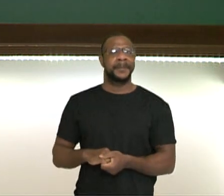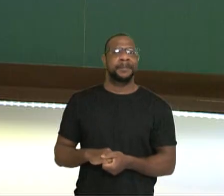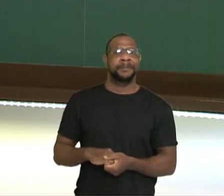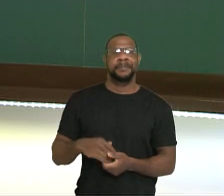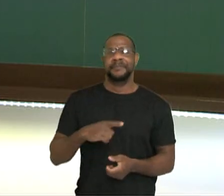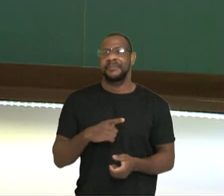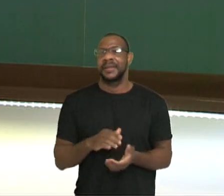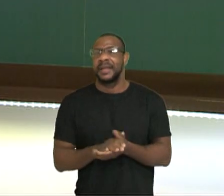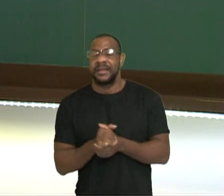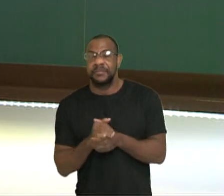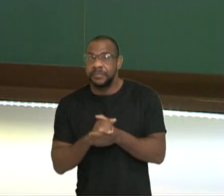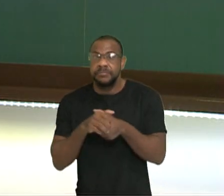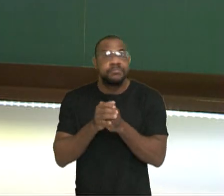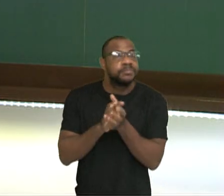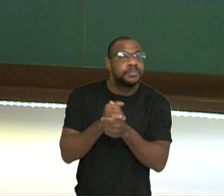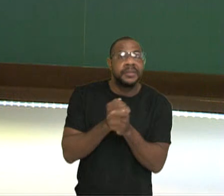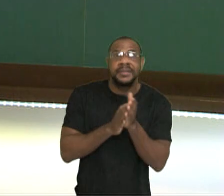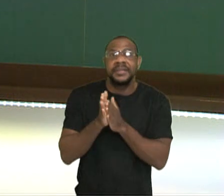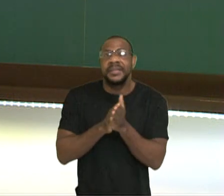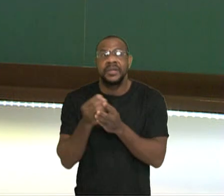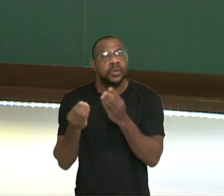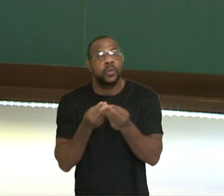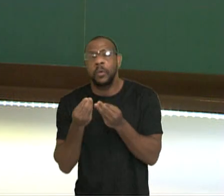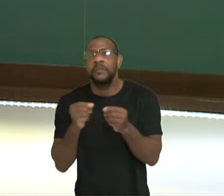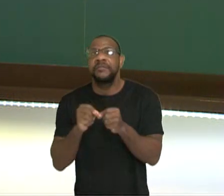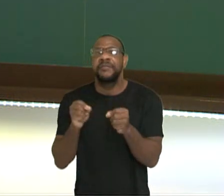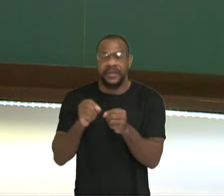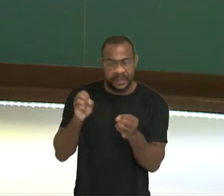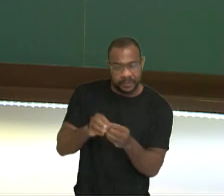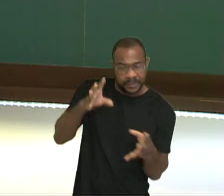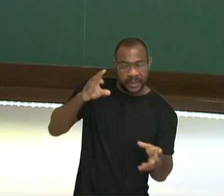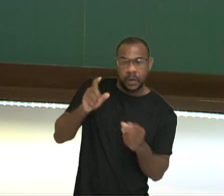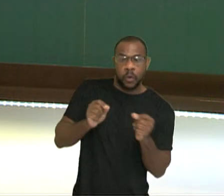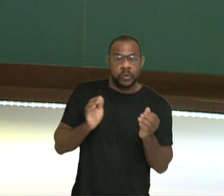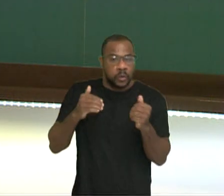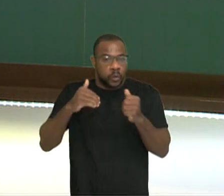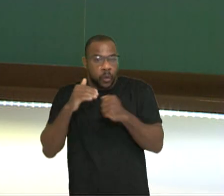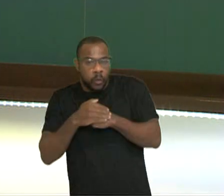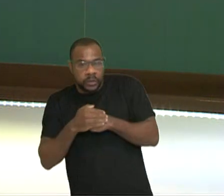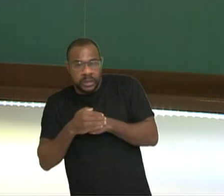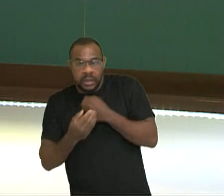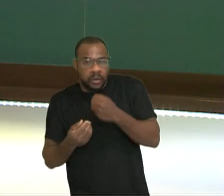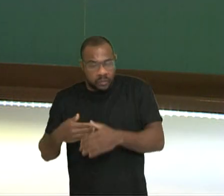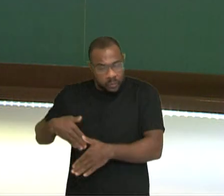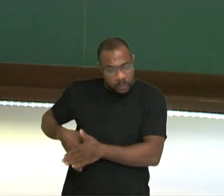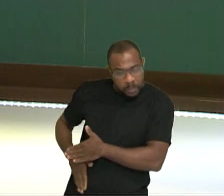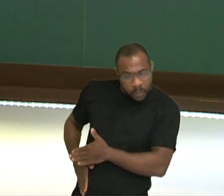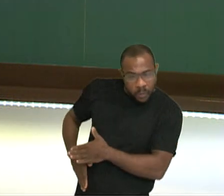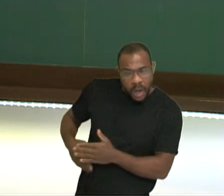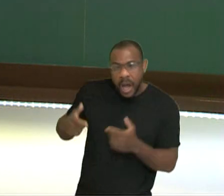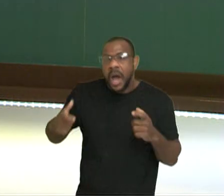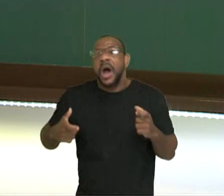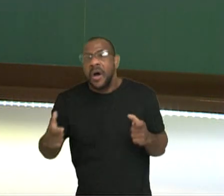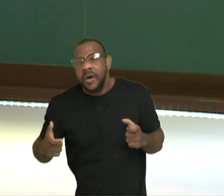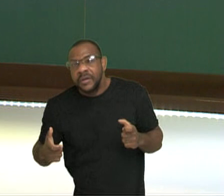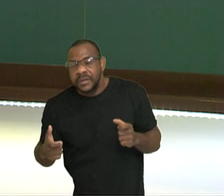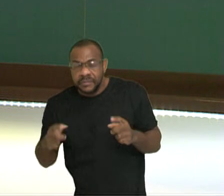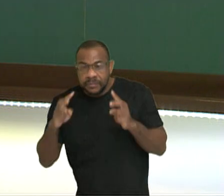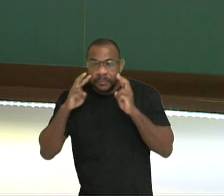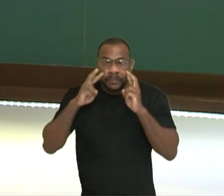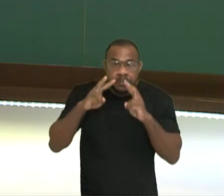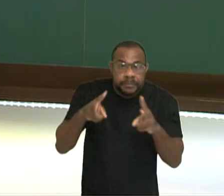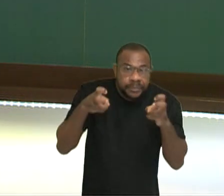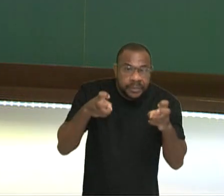gente fica na expectativa, a gente quer descobrir como que ele fez aquele truque, onde ele escondeu, foi no bolso, foi na manga, e a gente muitas vezes